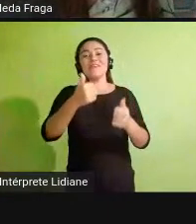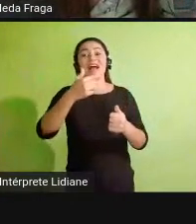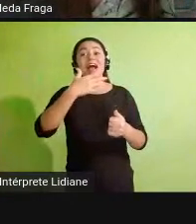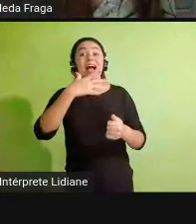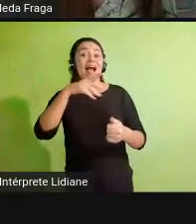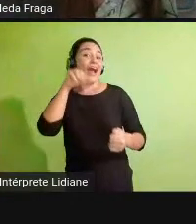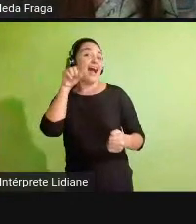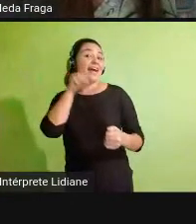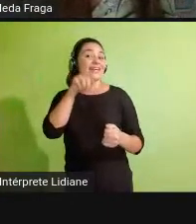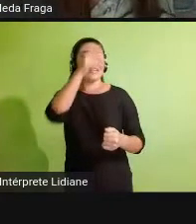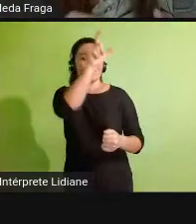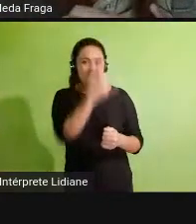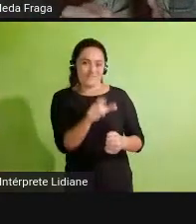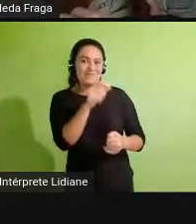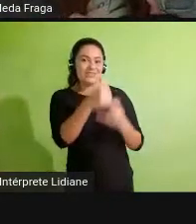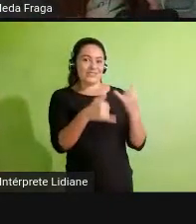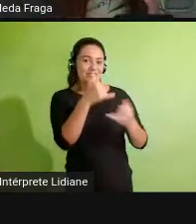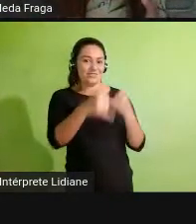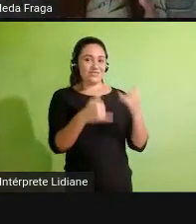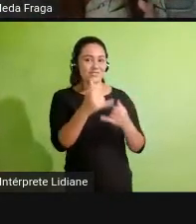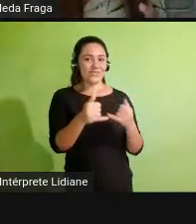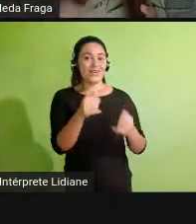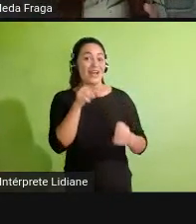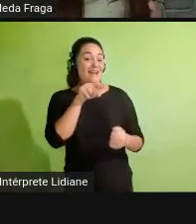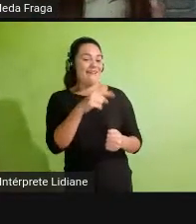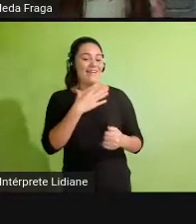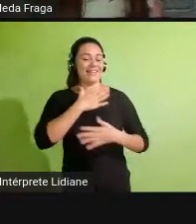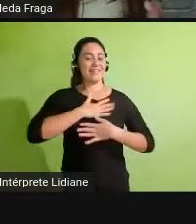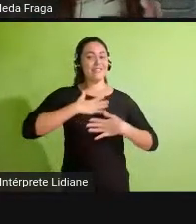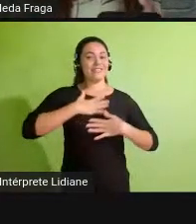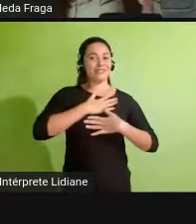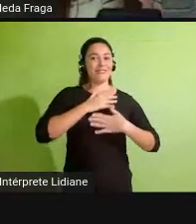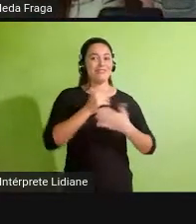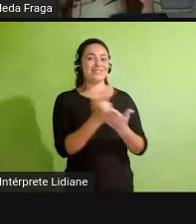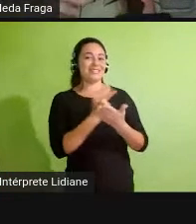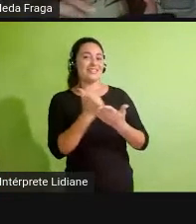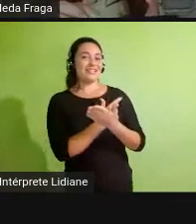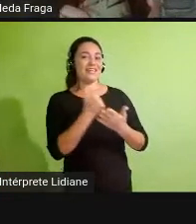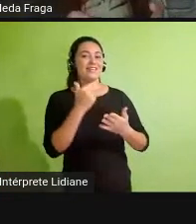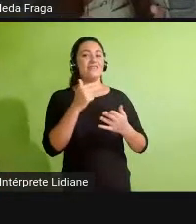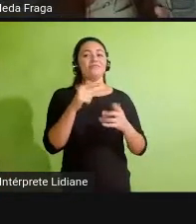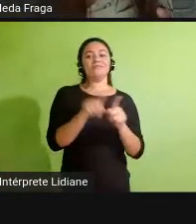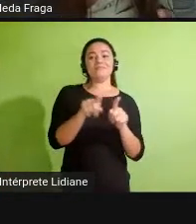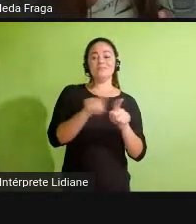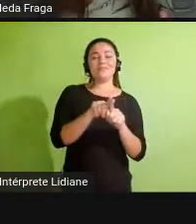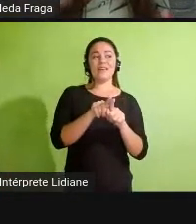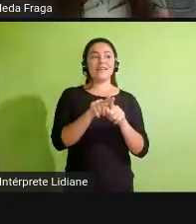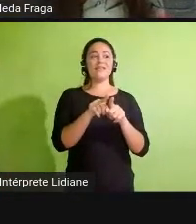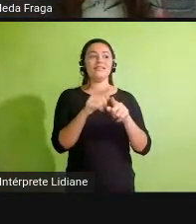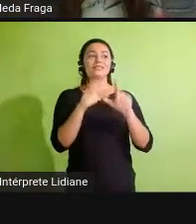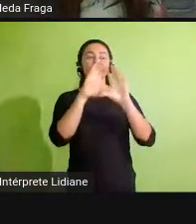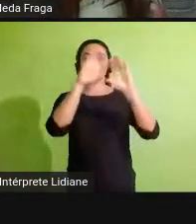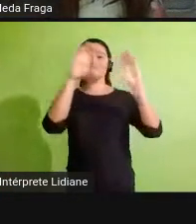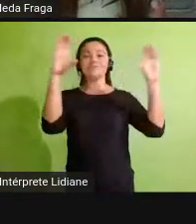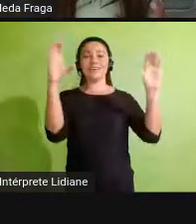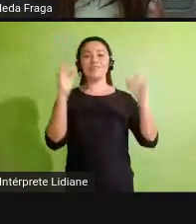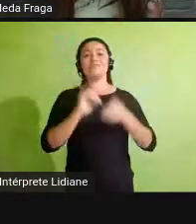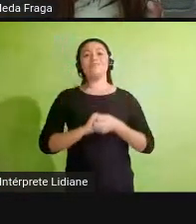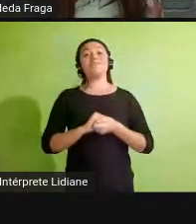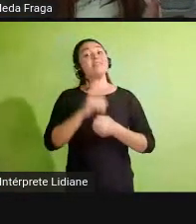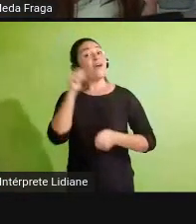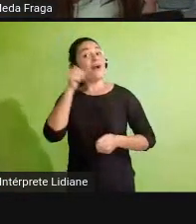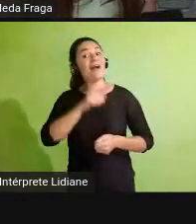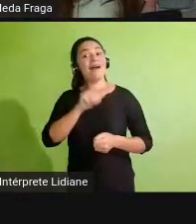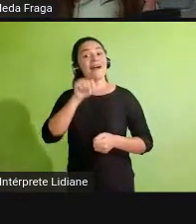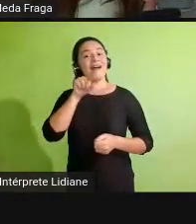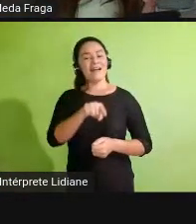E tomou gosto pelos livros, pelos números e pelo céu. Assim ela passa a estudar ciências e